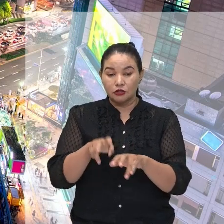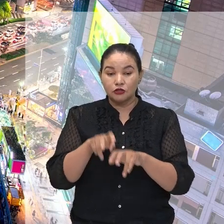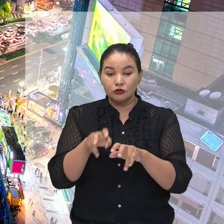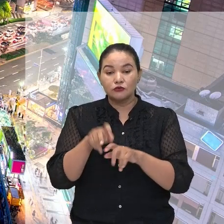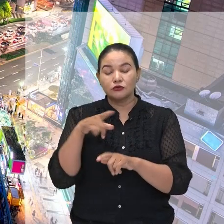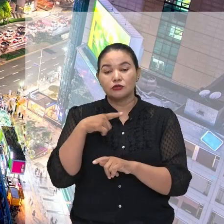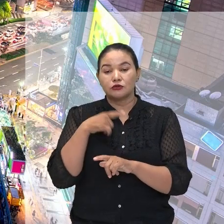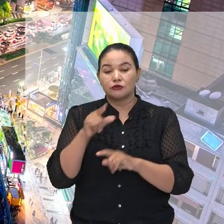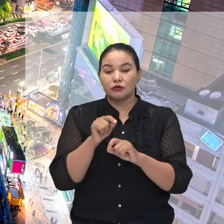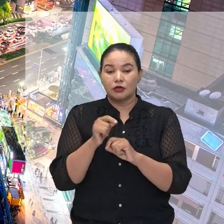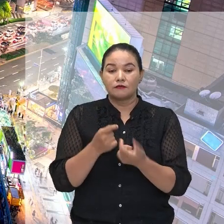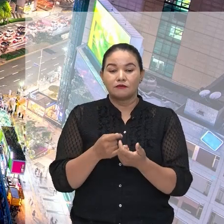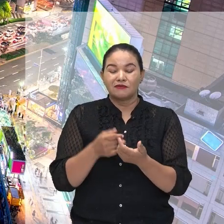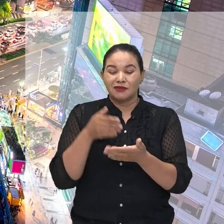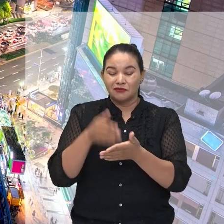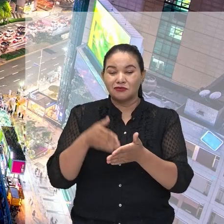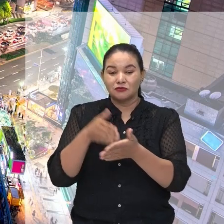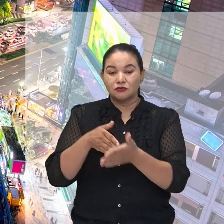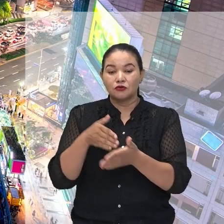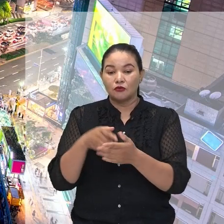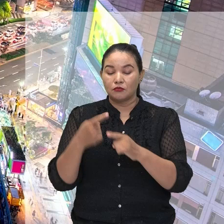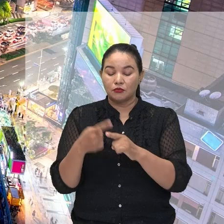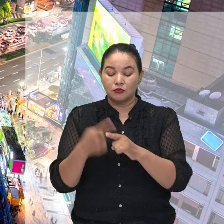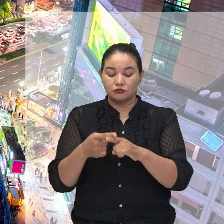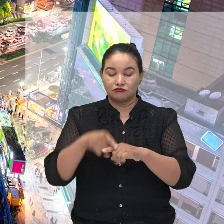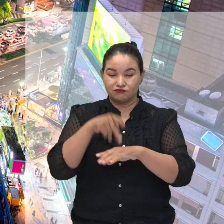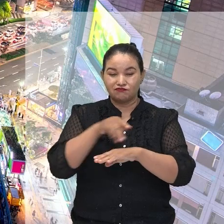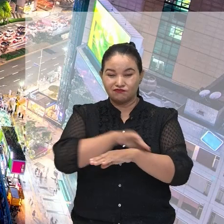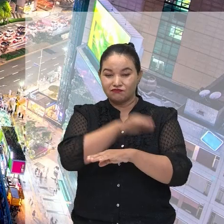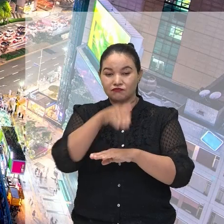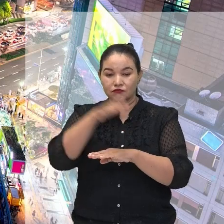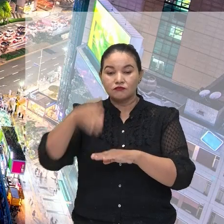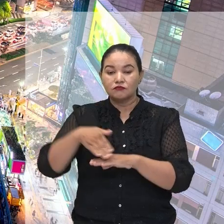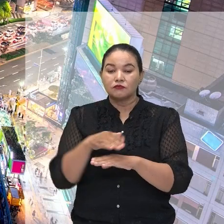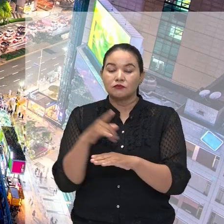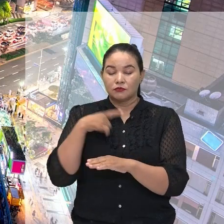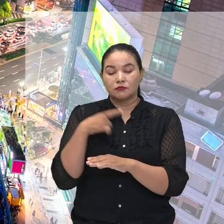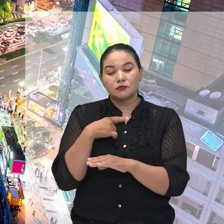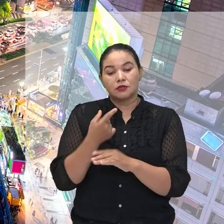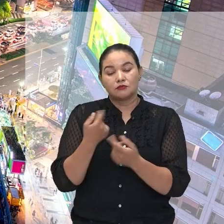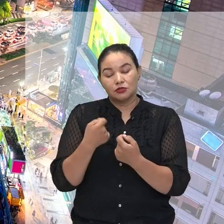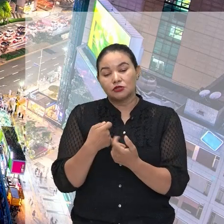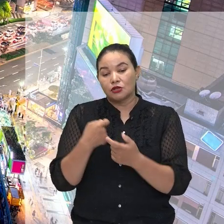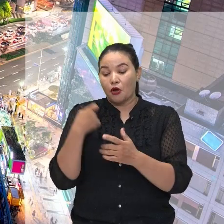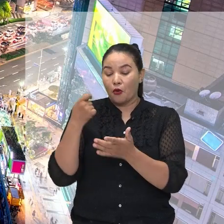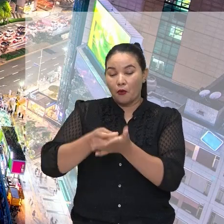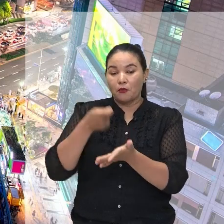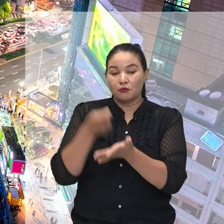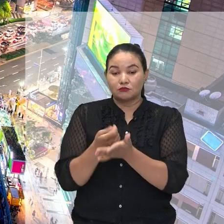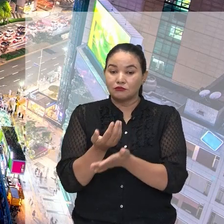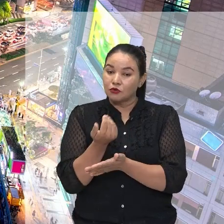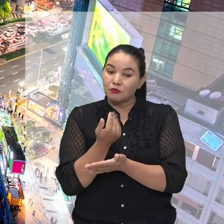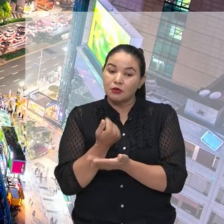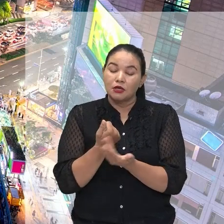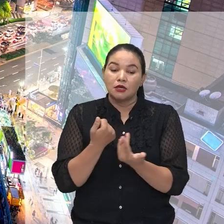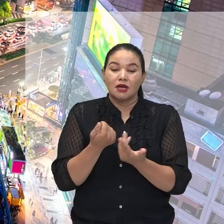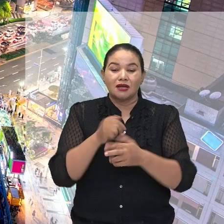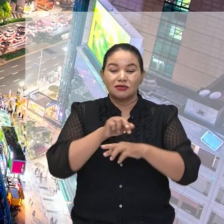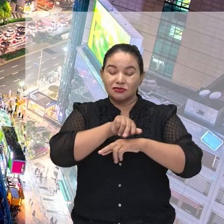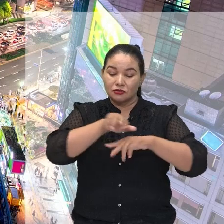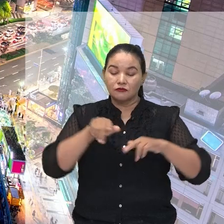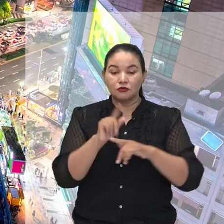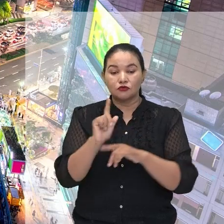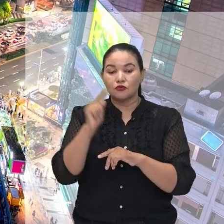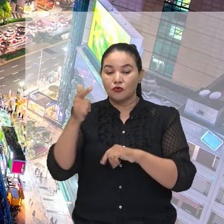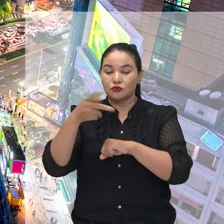ali certas restrições por conta do seu relevo montanhoso, então acaba tendo que comprar, né, alimentos, né, principalmente de outros